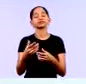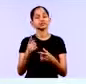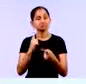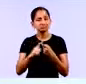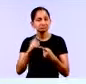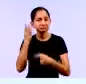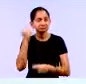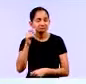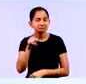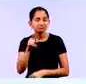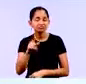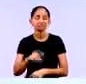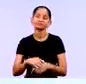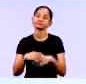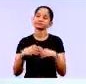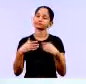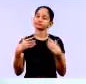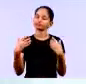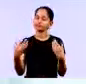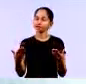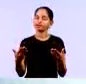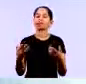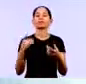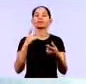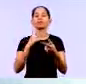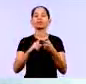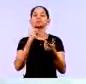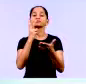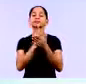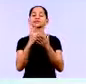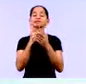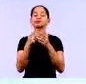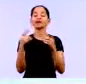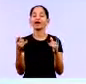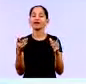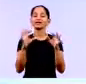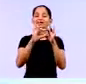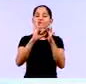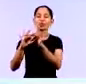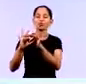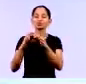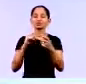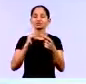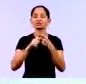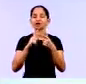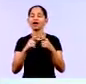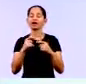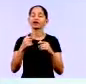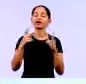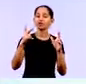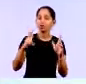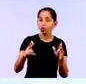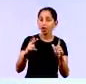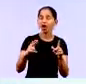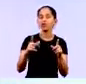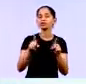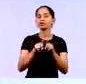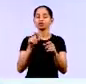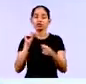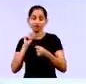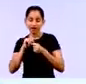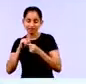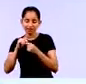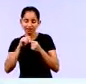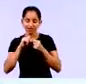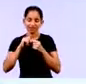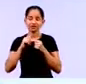isso? Ora, vai estar em comum acordo com a minha capacidade, com a minha linha de produção, com a minha